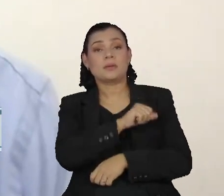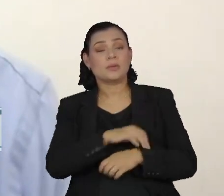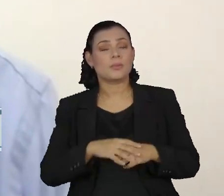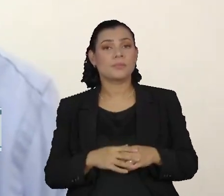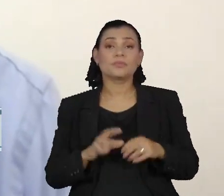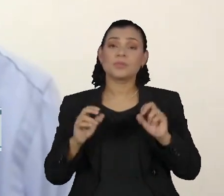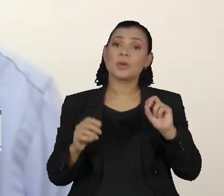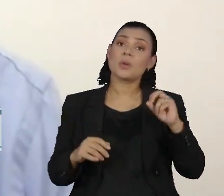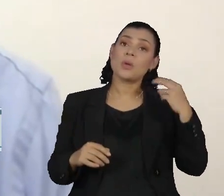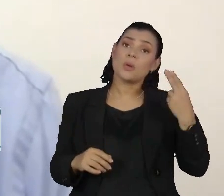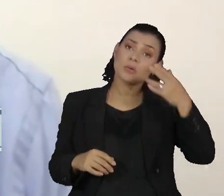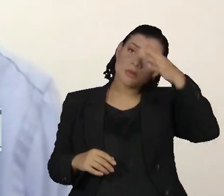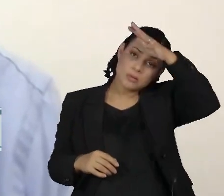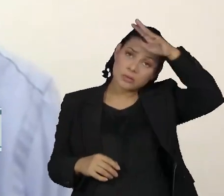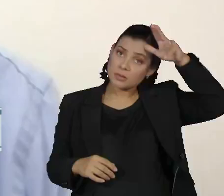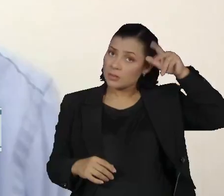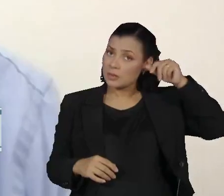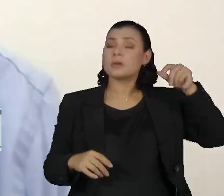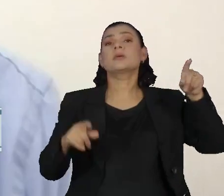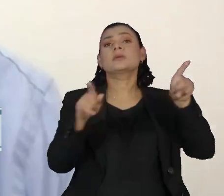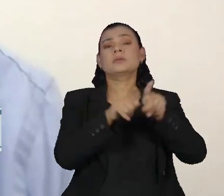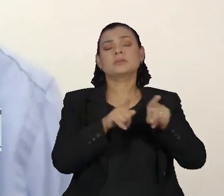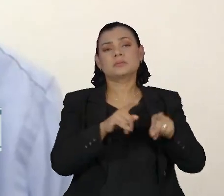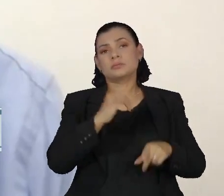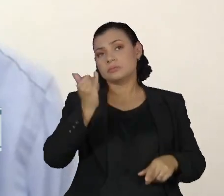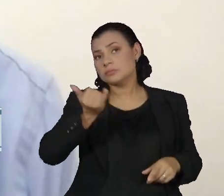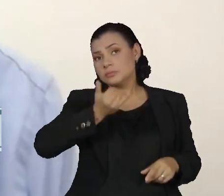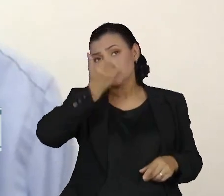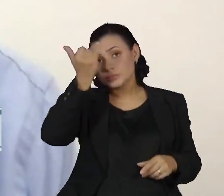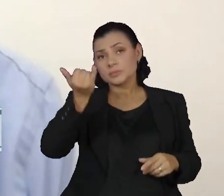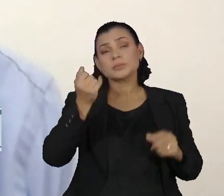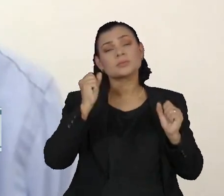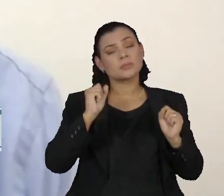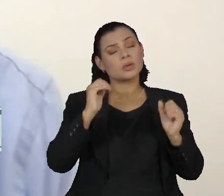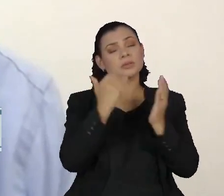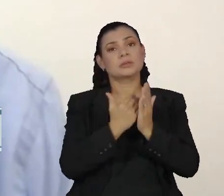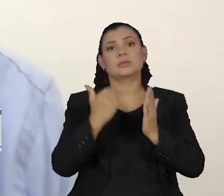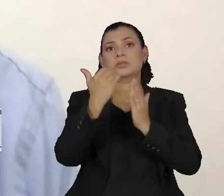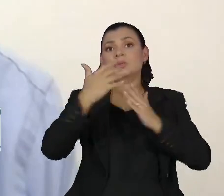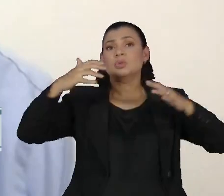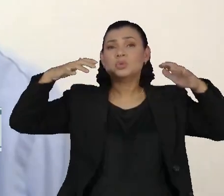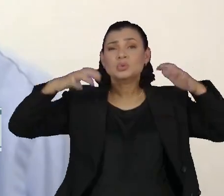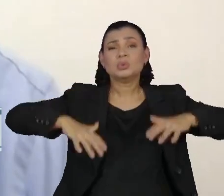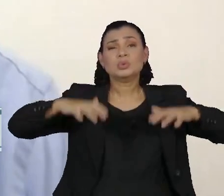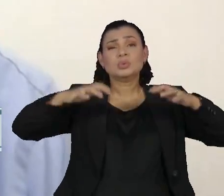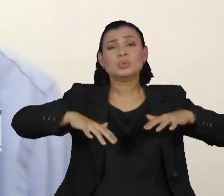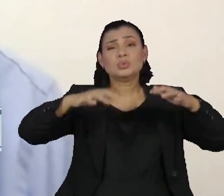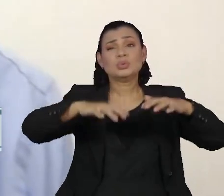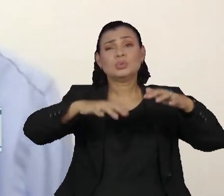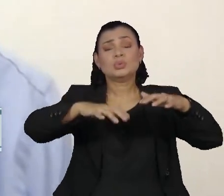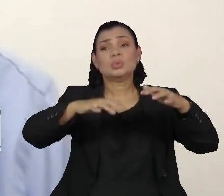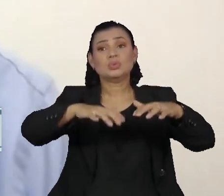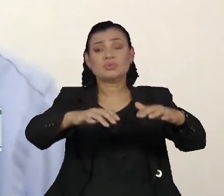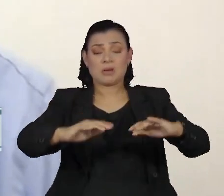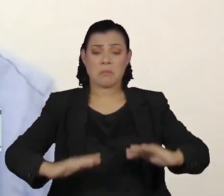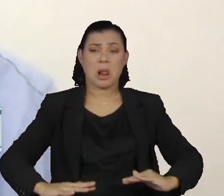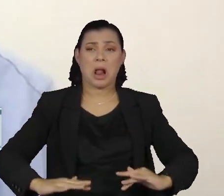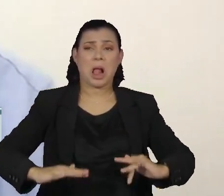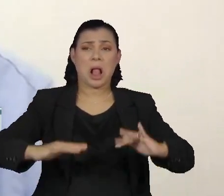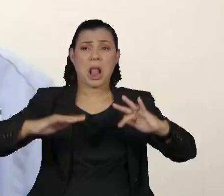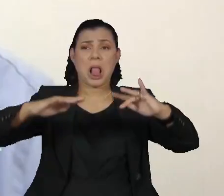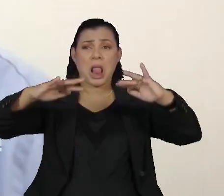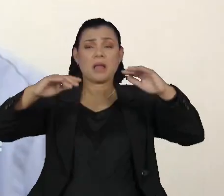até Manaus, que são vulneráveis a extremos de chuva que levam a desastres,